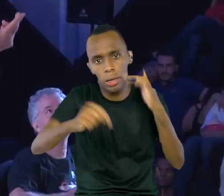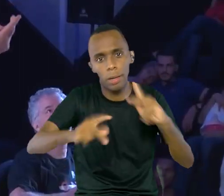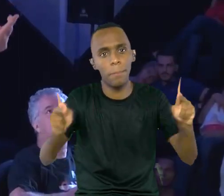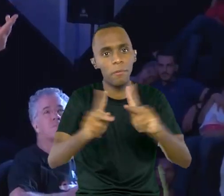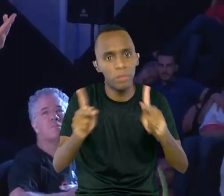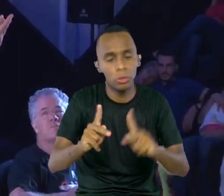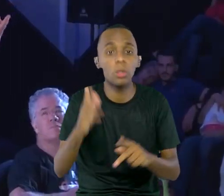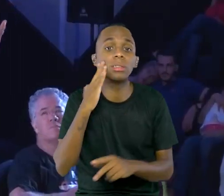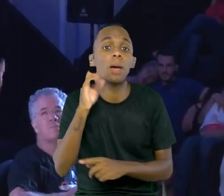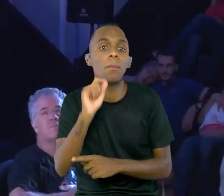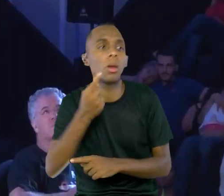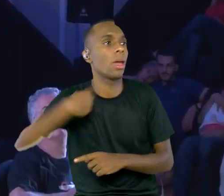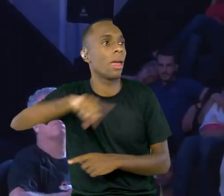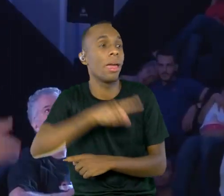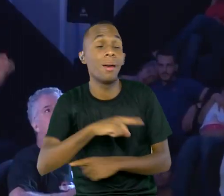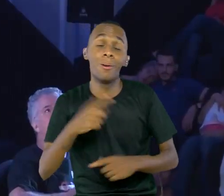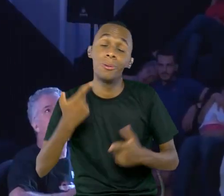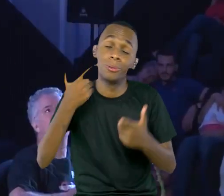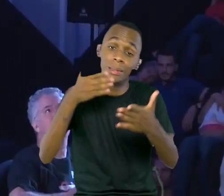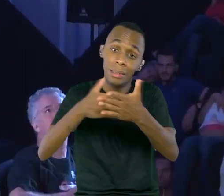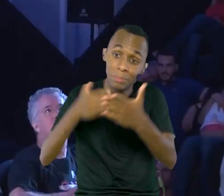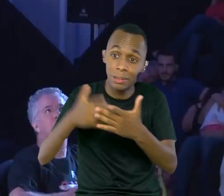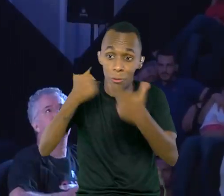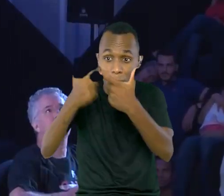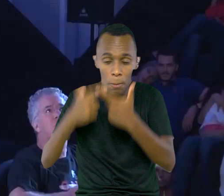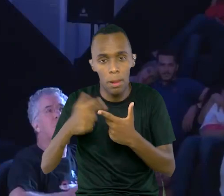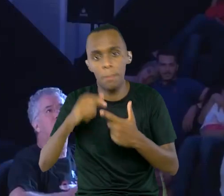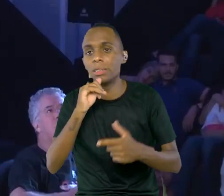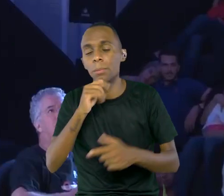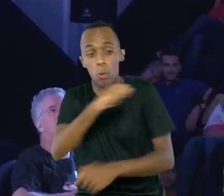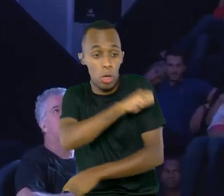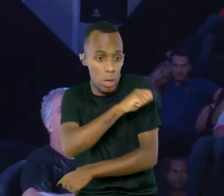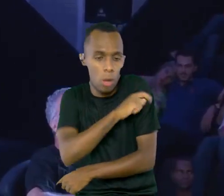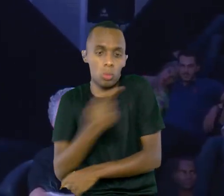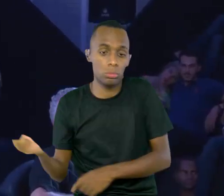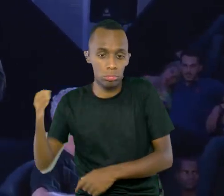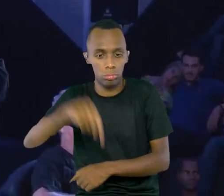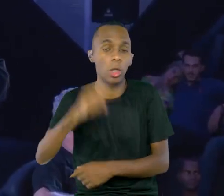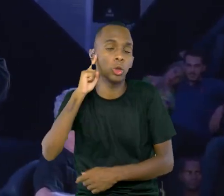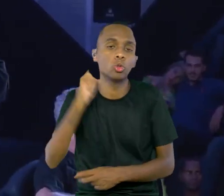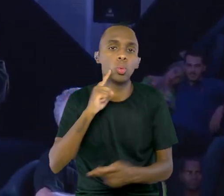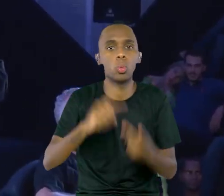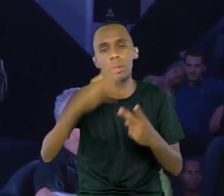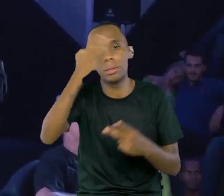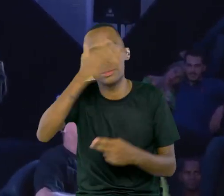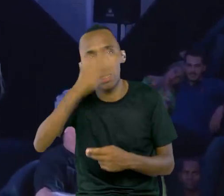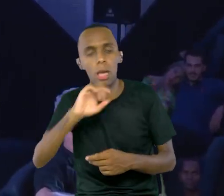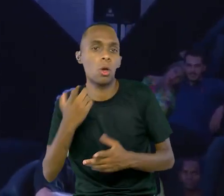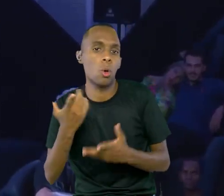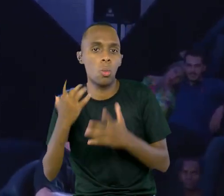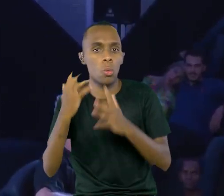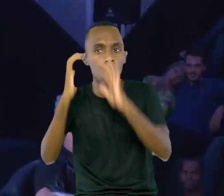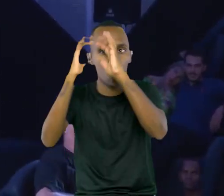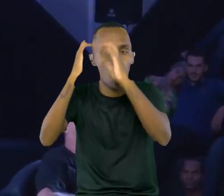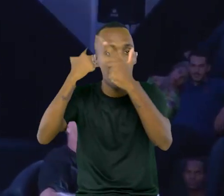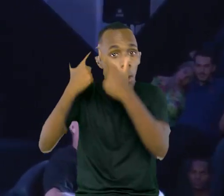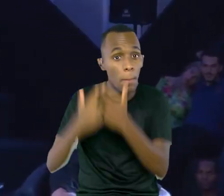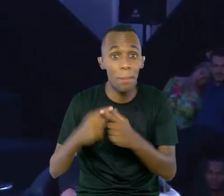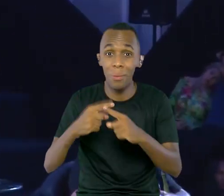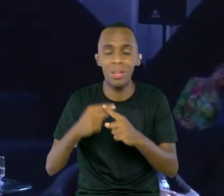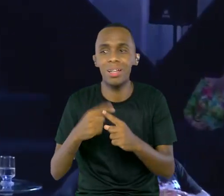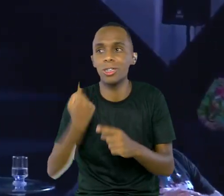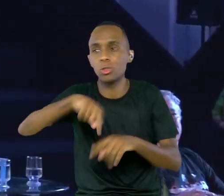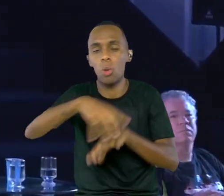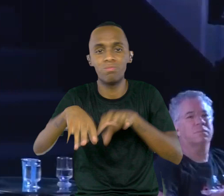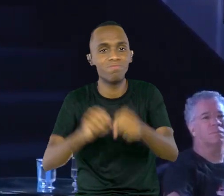quem é professor ou professora aqui, sabe que para nós é uma encrenca uma criança em sala de aula que seja surda ou cega ou que tenha paralisia